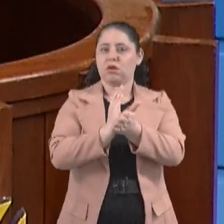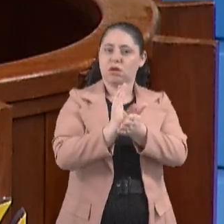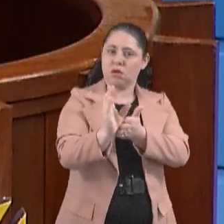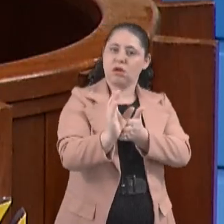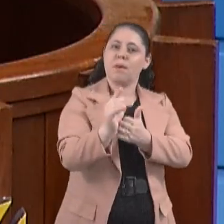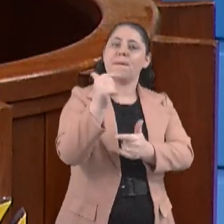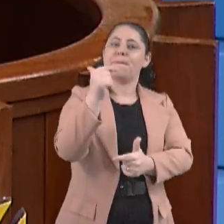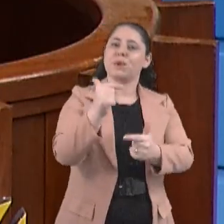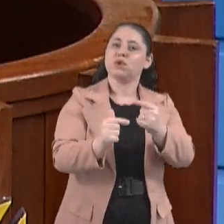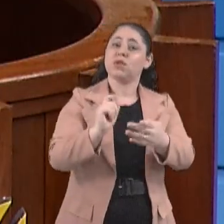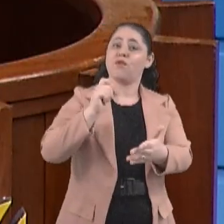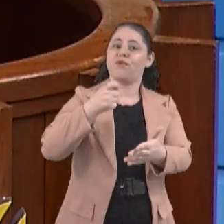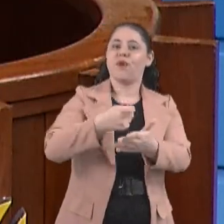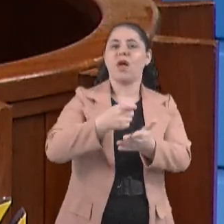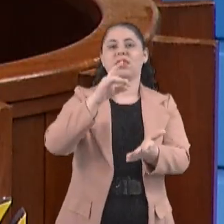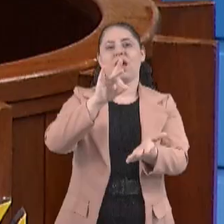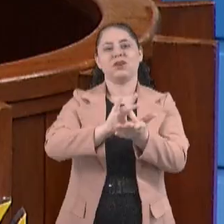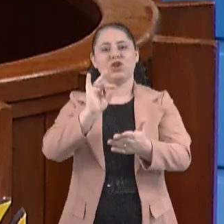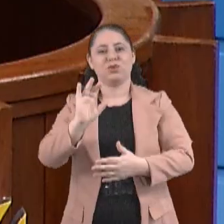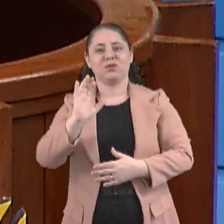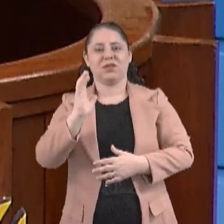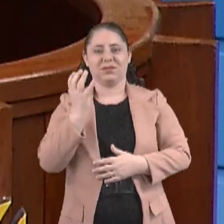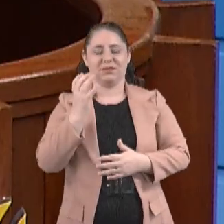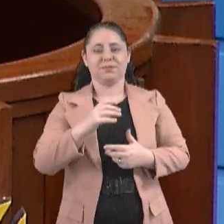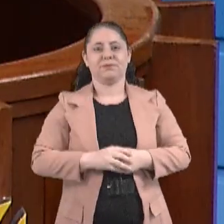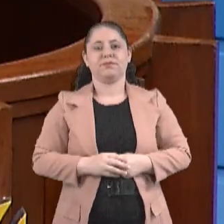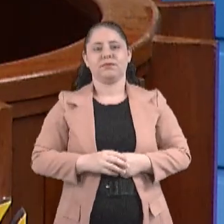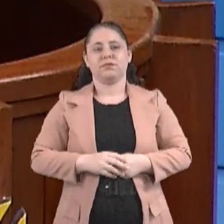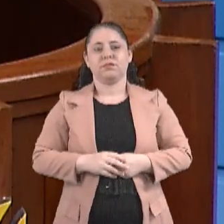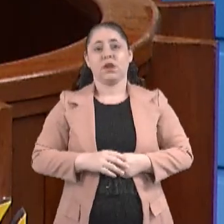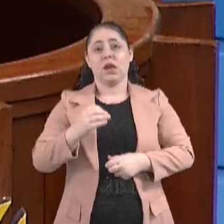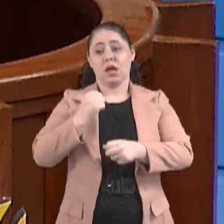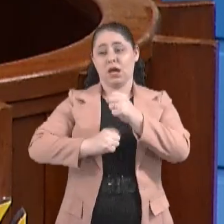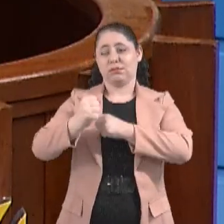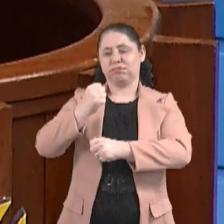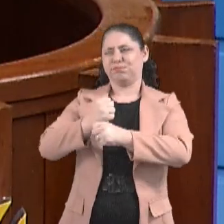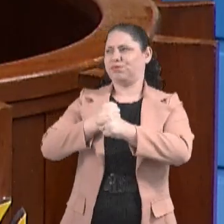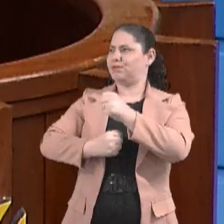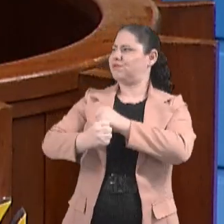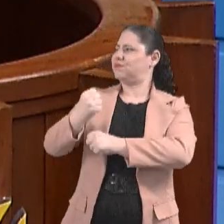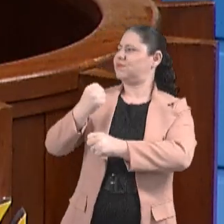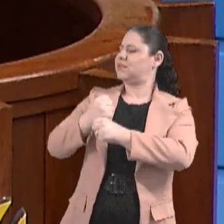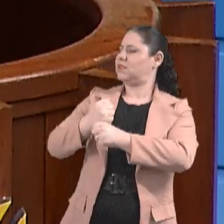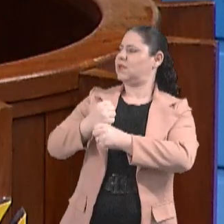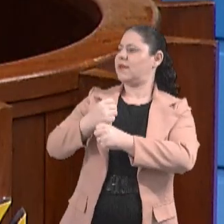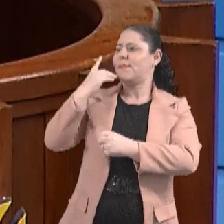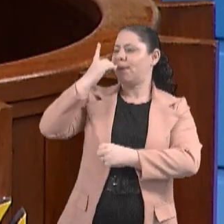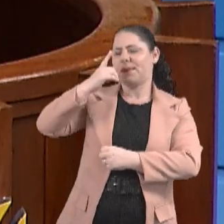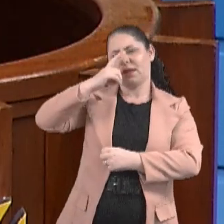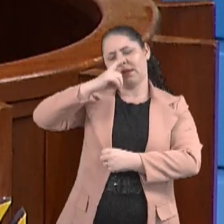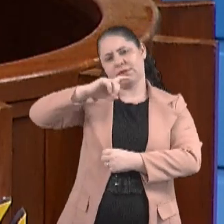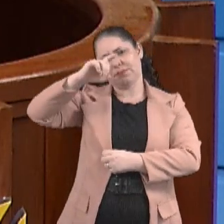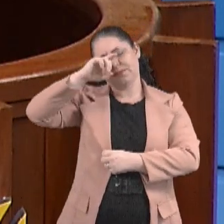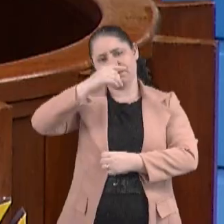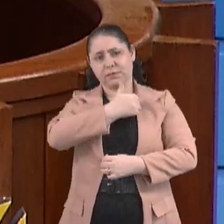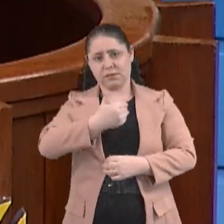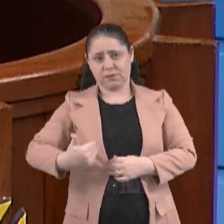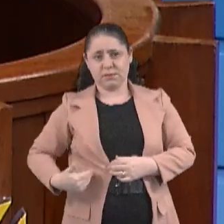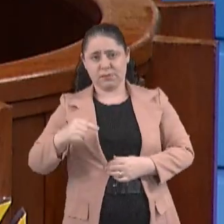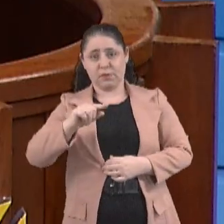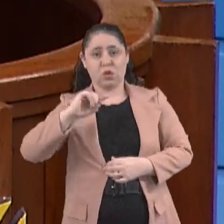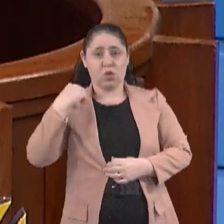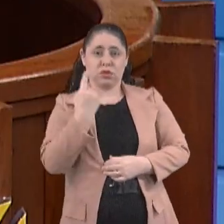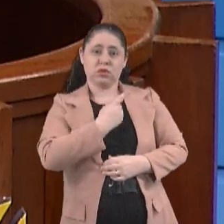garantam políticas efetivas. Em anos passados, e me lembro quando o deputado Zeca era governador,